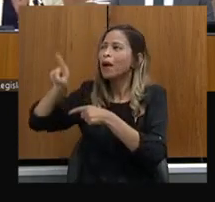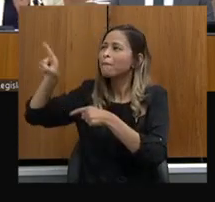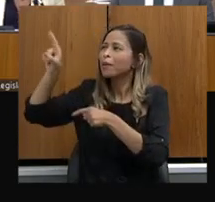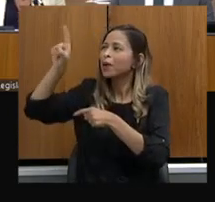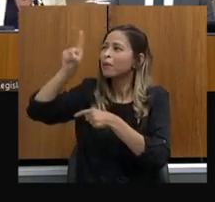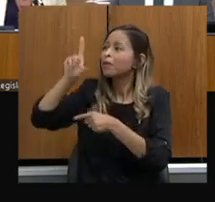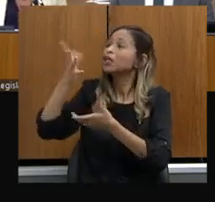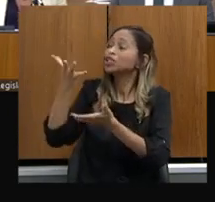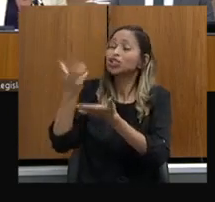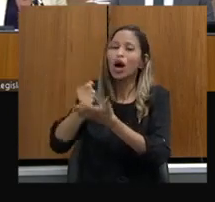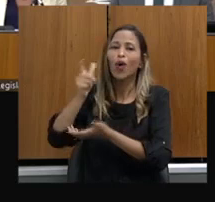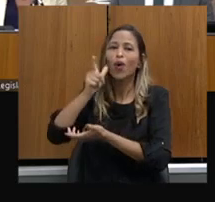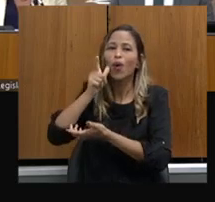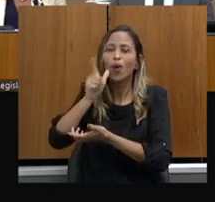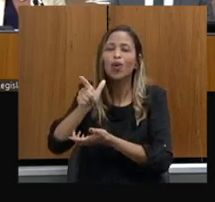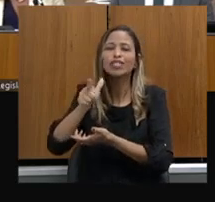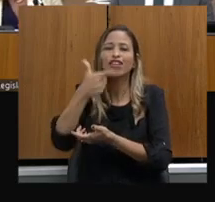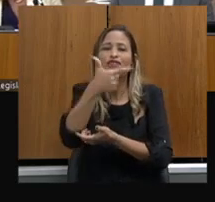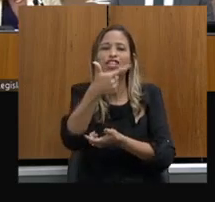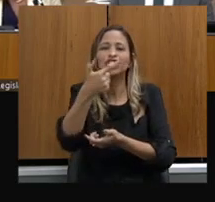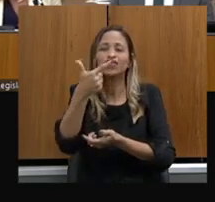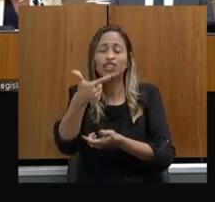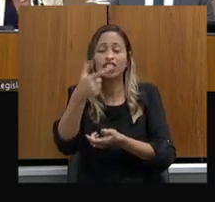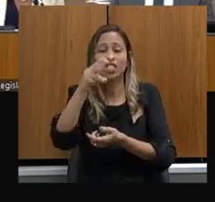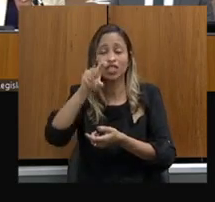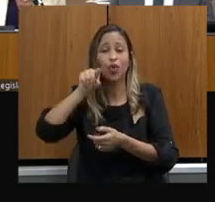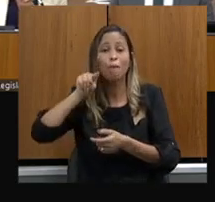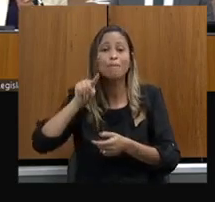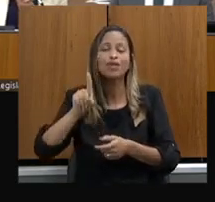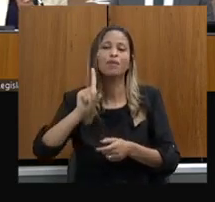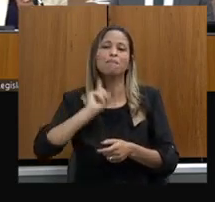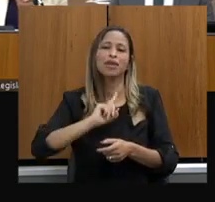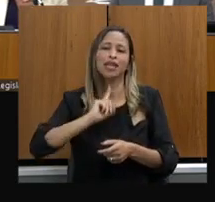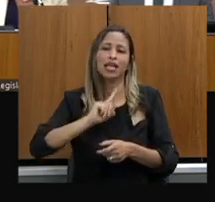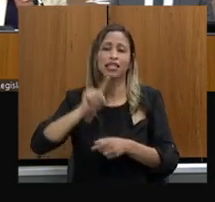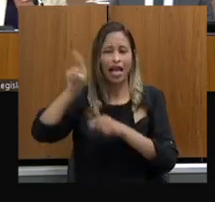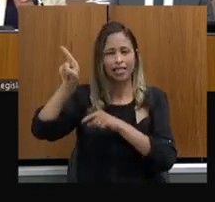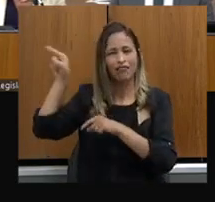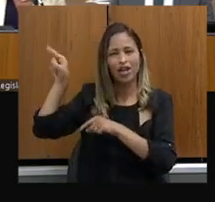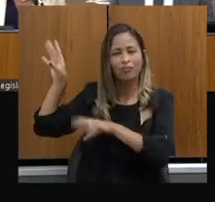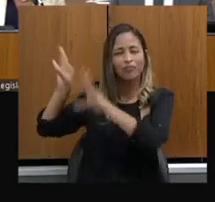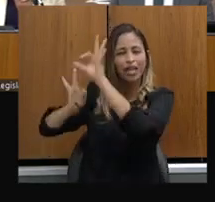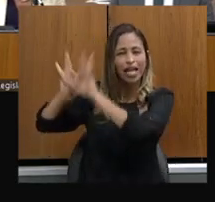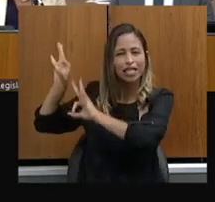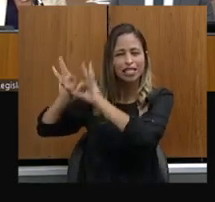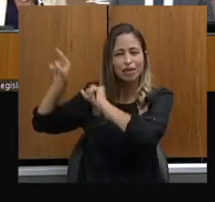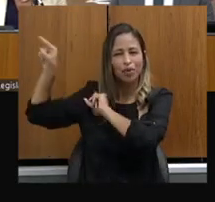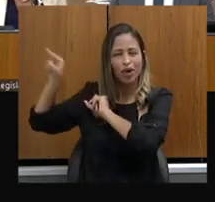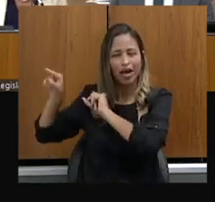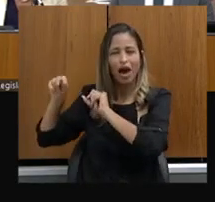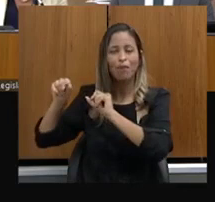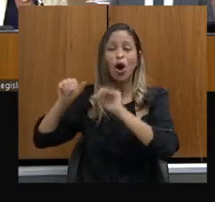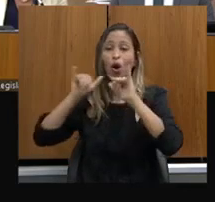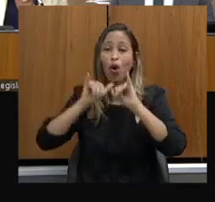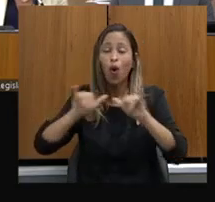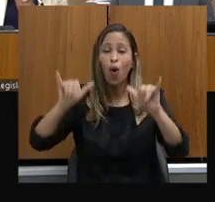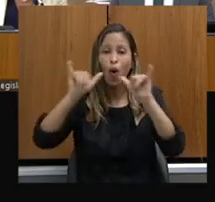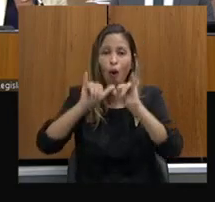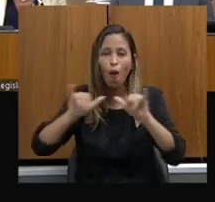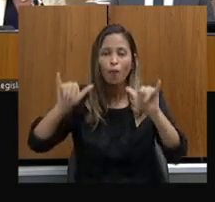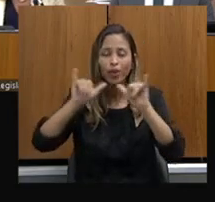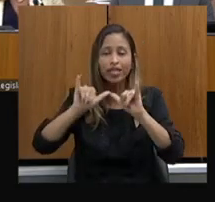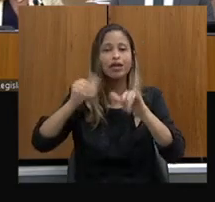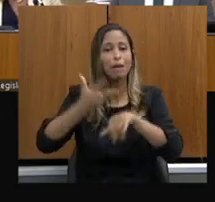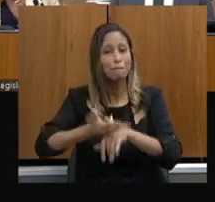distritos ativados e mais de 25.000 mineiros atendidos esse programa que é uma transformação do Minas comunica 2 foi